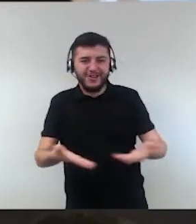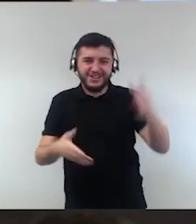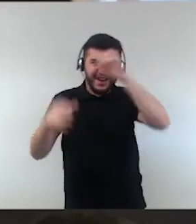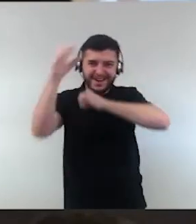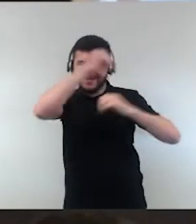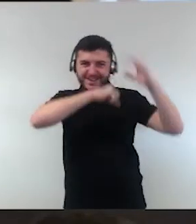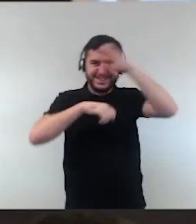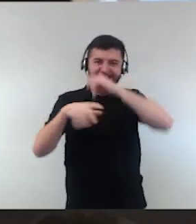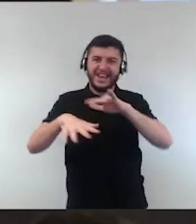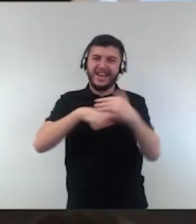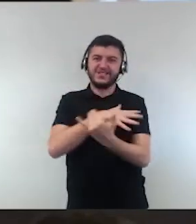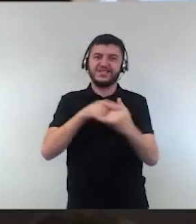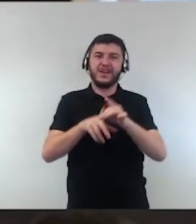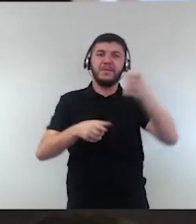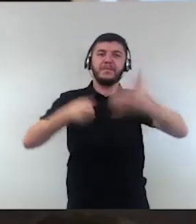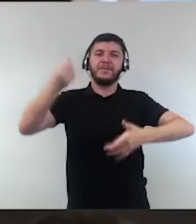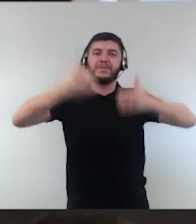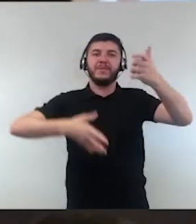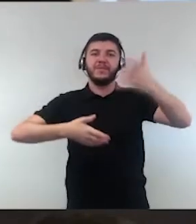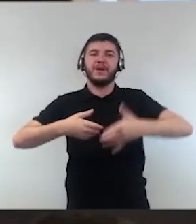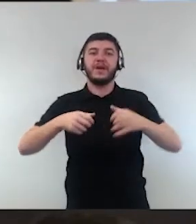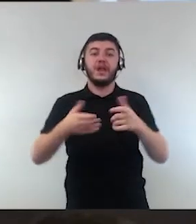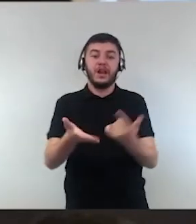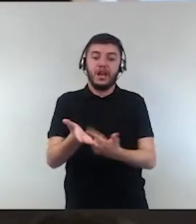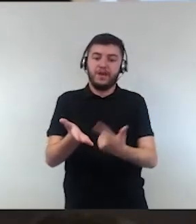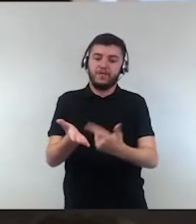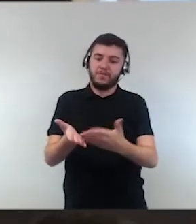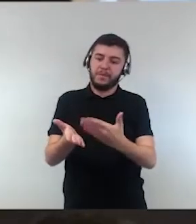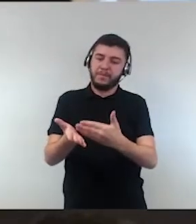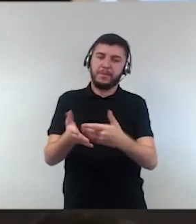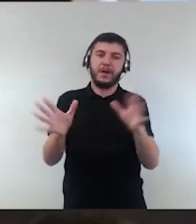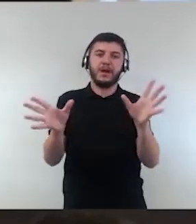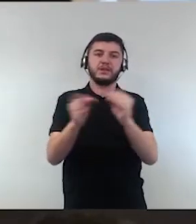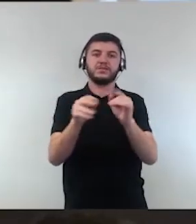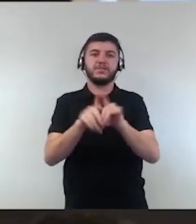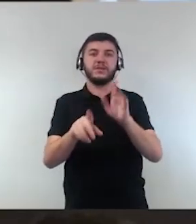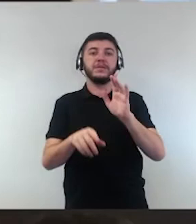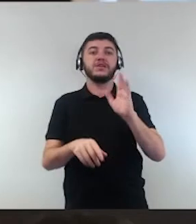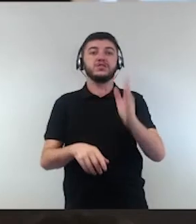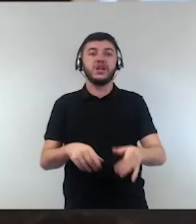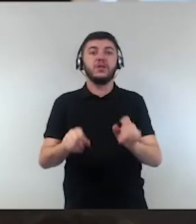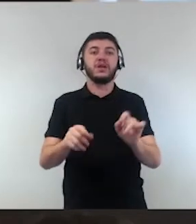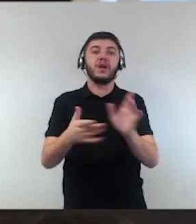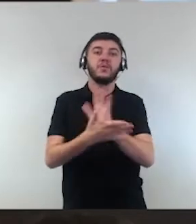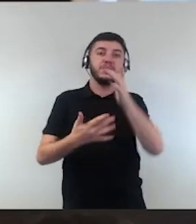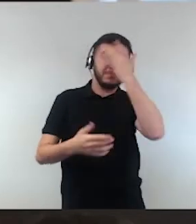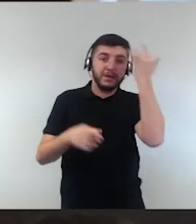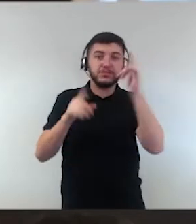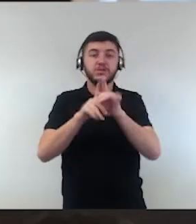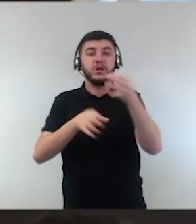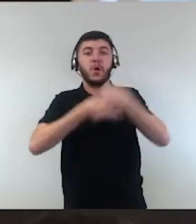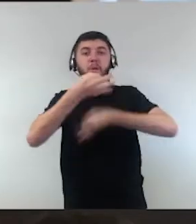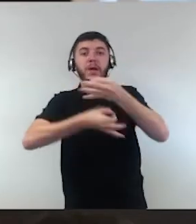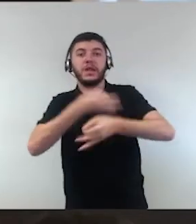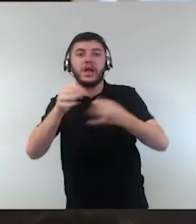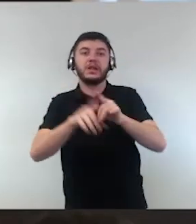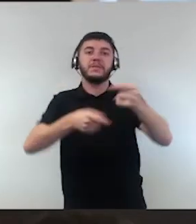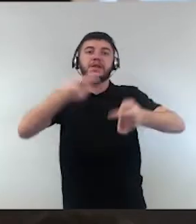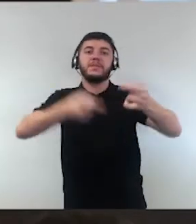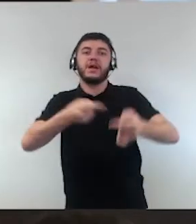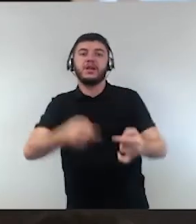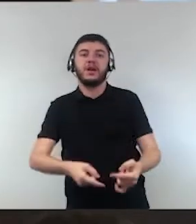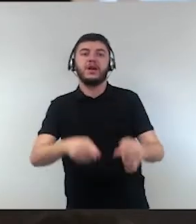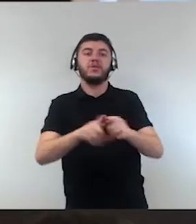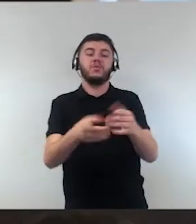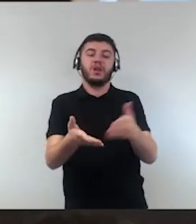de livros e poder receber muitos relatos de pessoas sobre os livros. O que eu venho percebendo